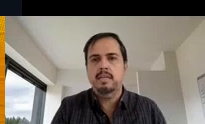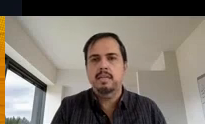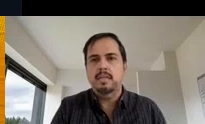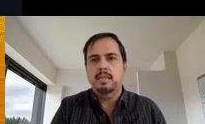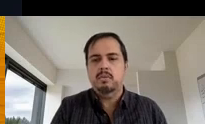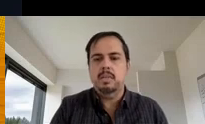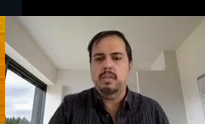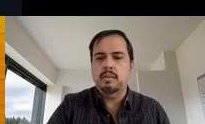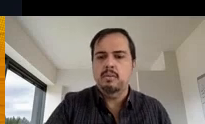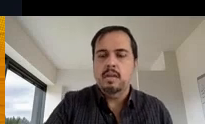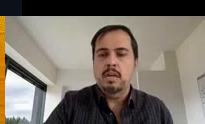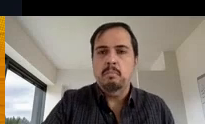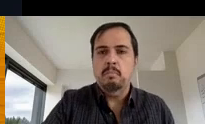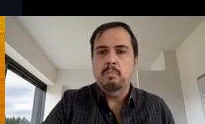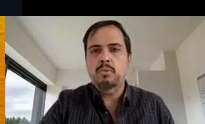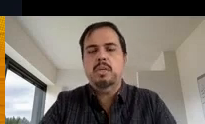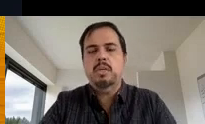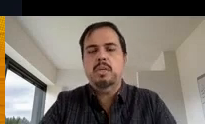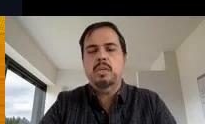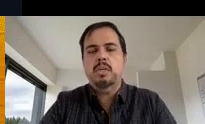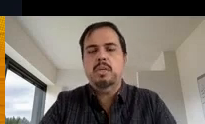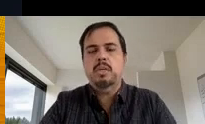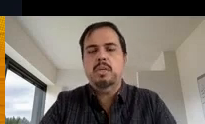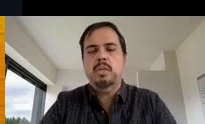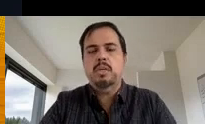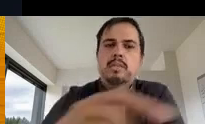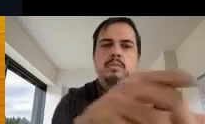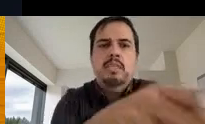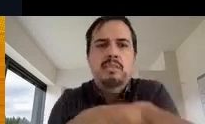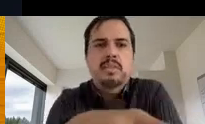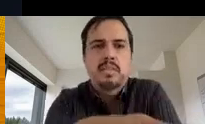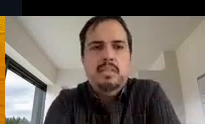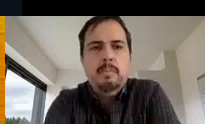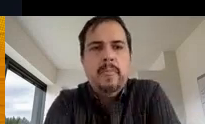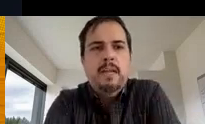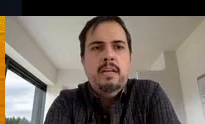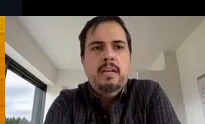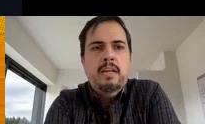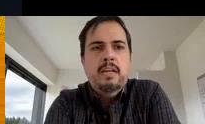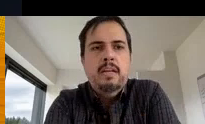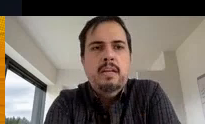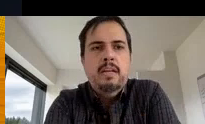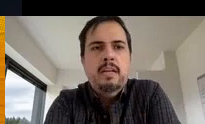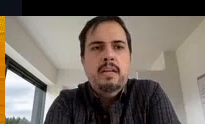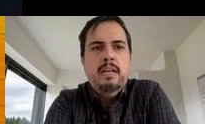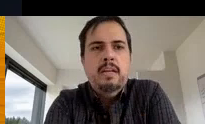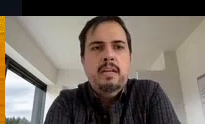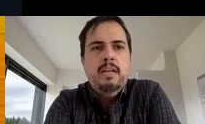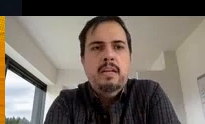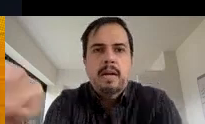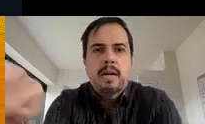os outros assets dela. Estão entendendo? Por isso que essa equação tem que ser vista assim: